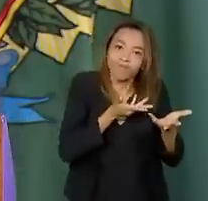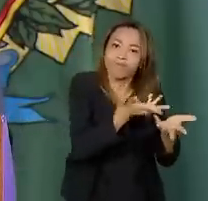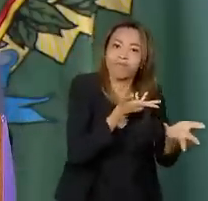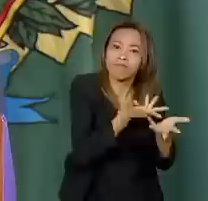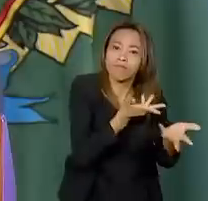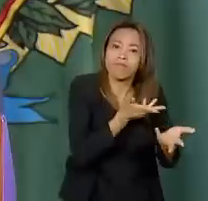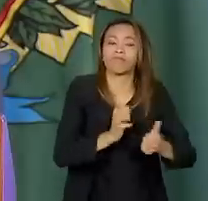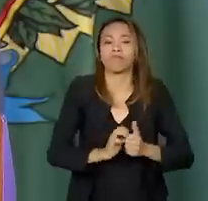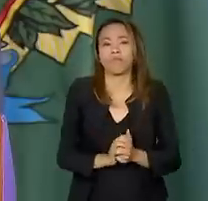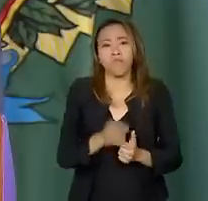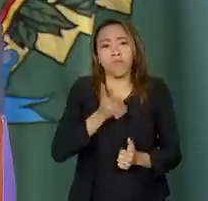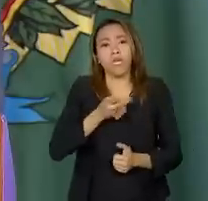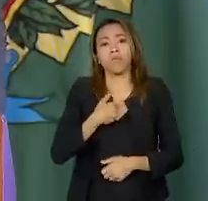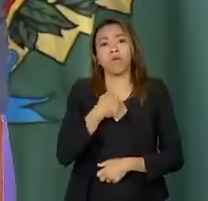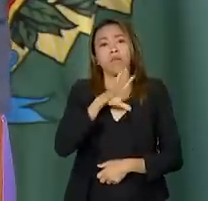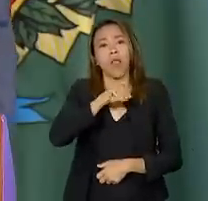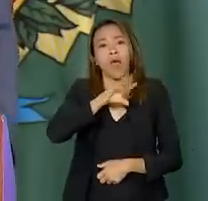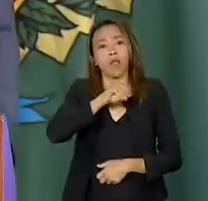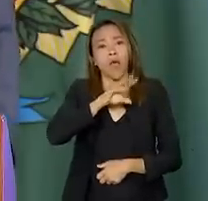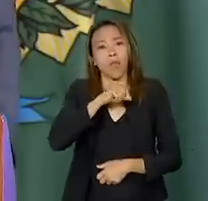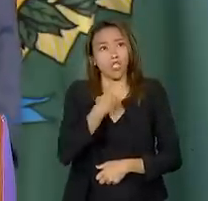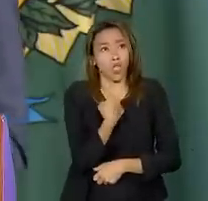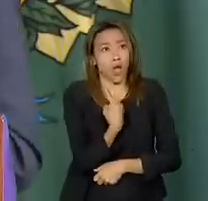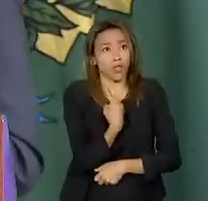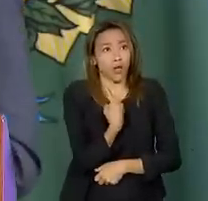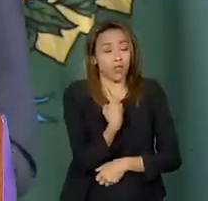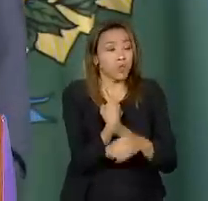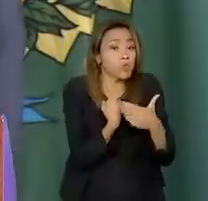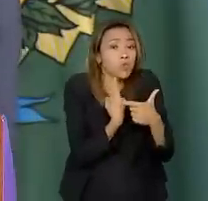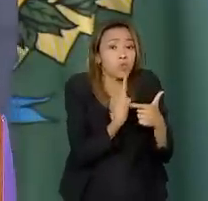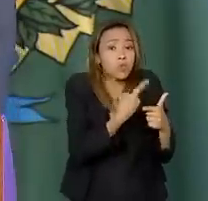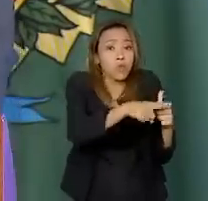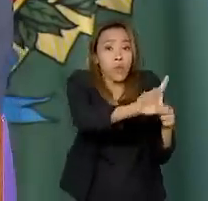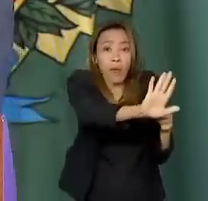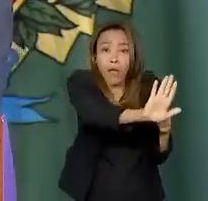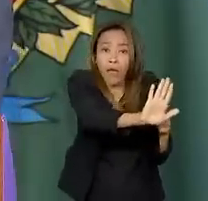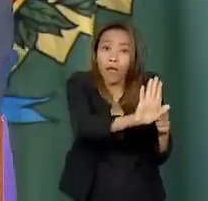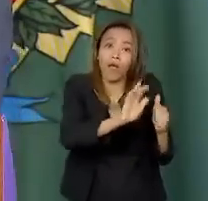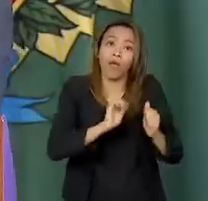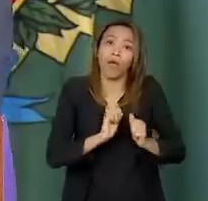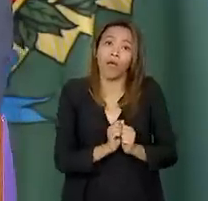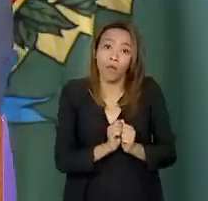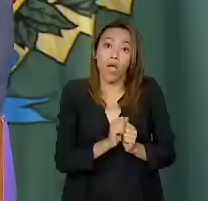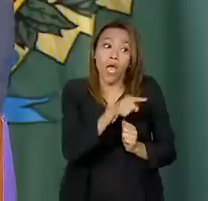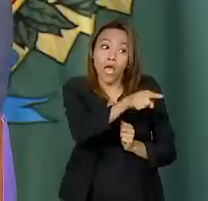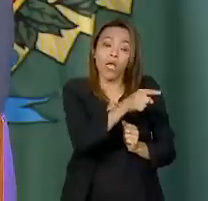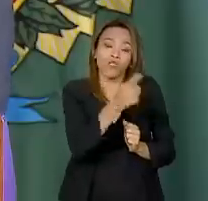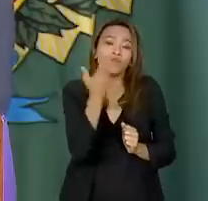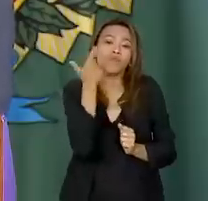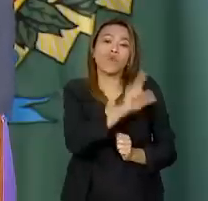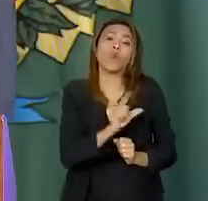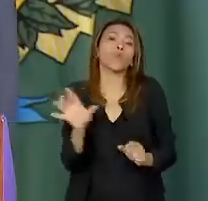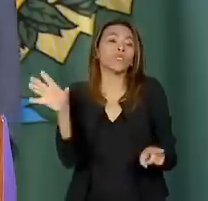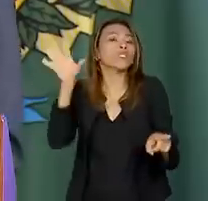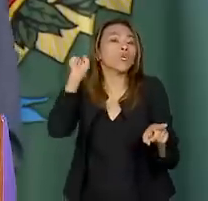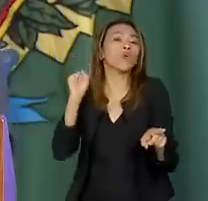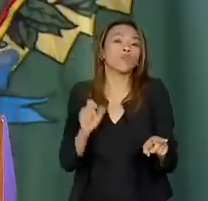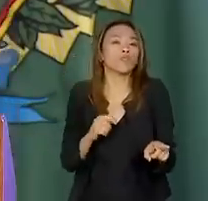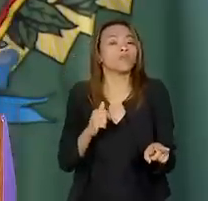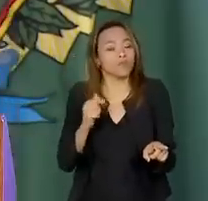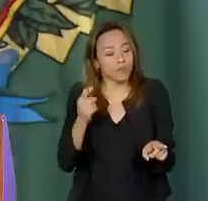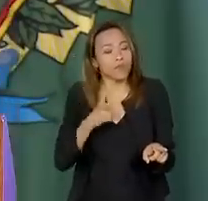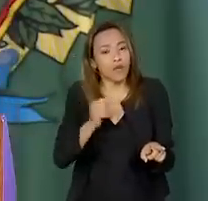Mesmo que a gente fale sozinho, não tem problema. Muitas vezes, os ouvidos moucos daquele que não quer